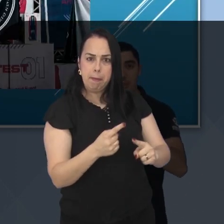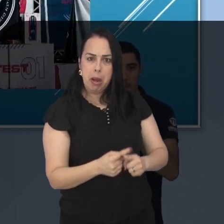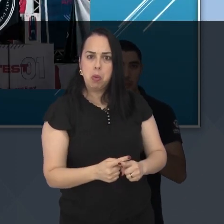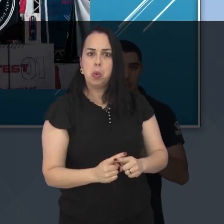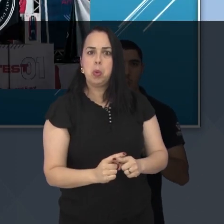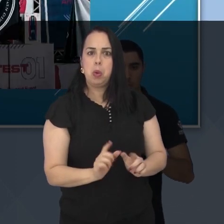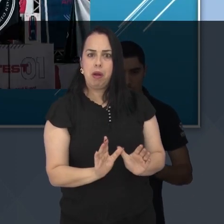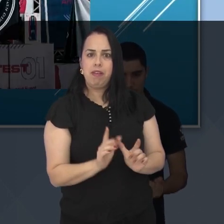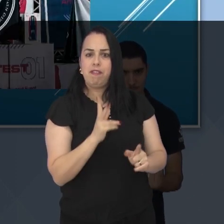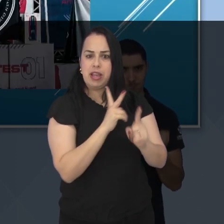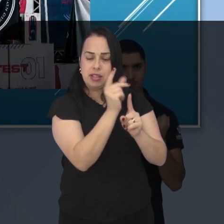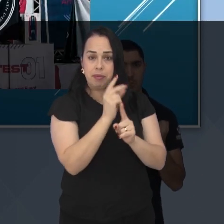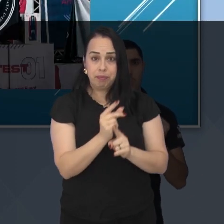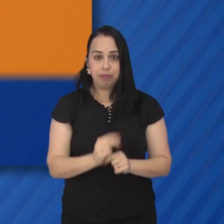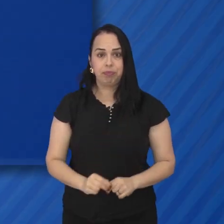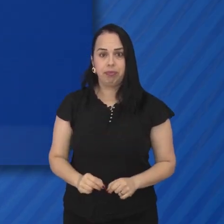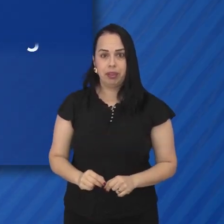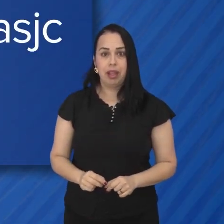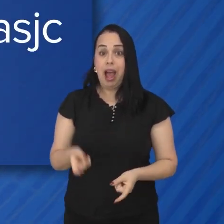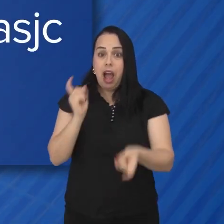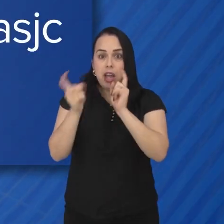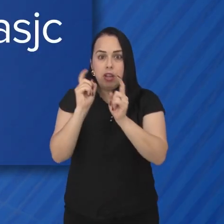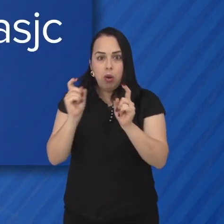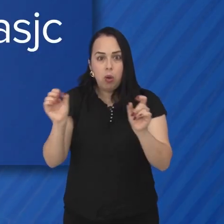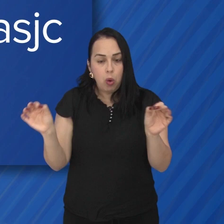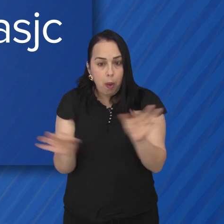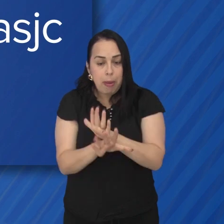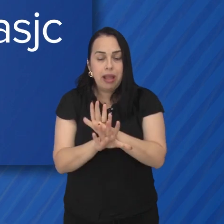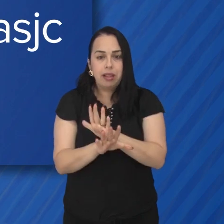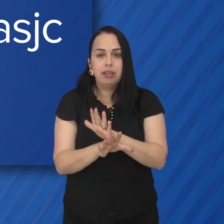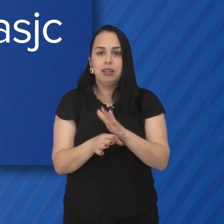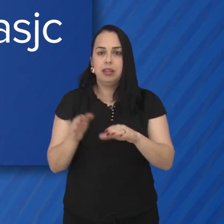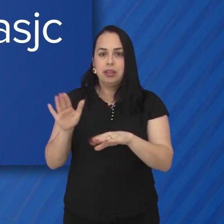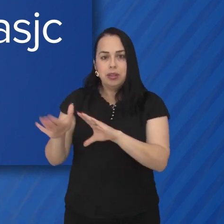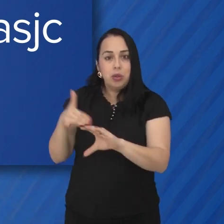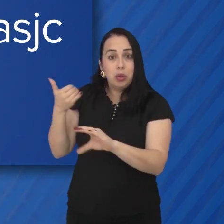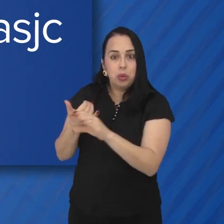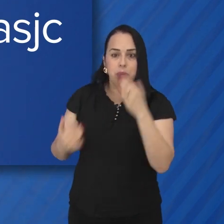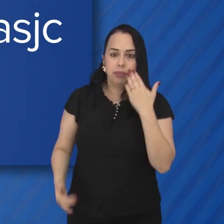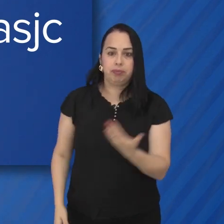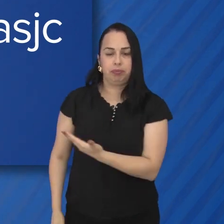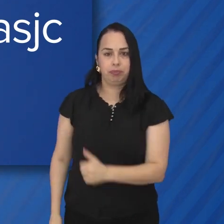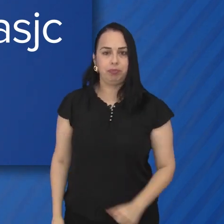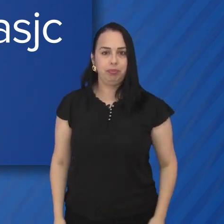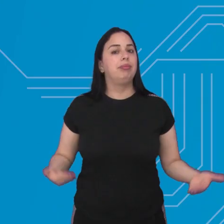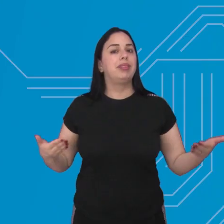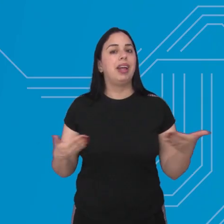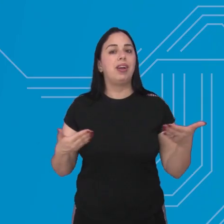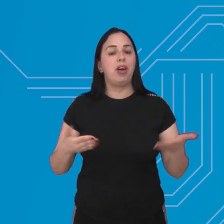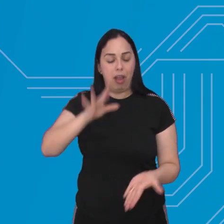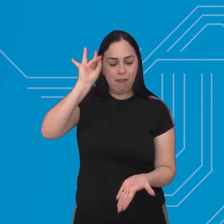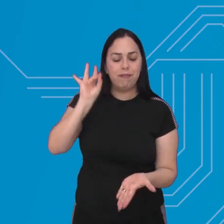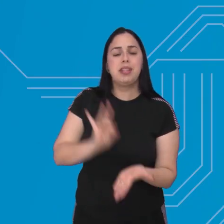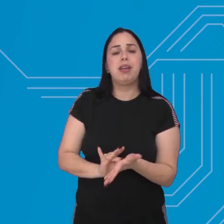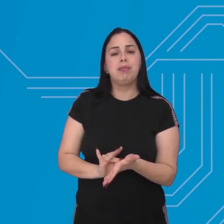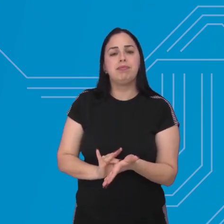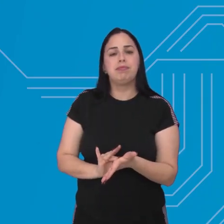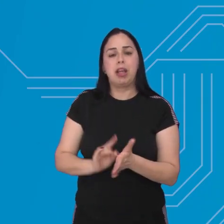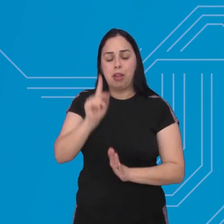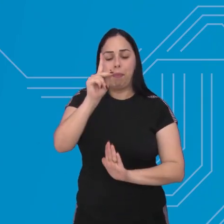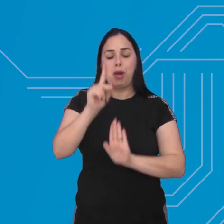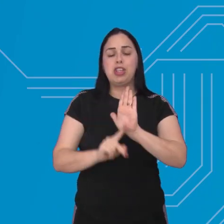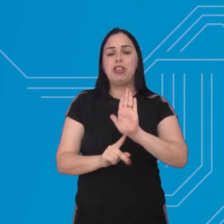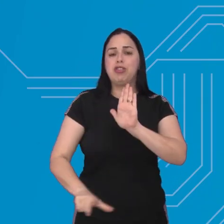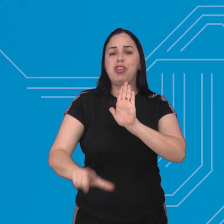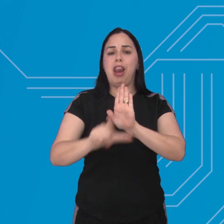campeonatos regionais e nacionais. A sessão na íntegra você confere no nosso canal do YouTube. E agora é oficial, a